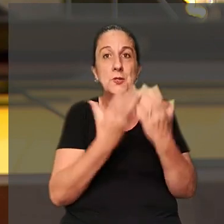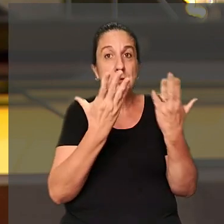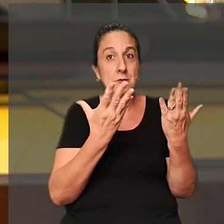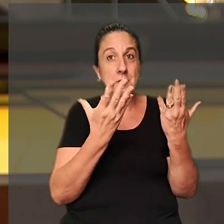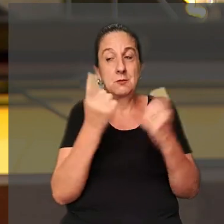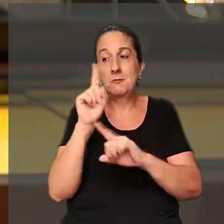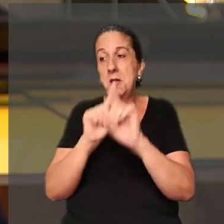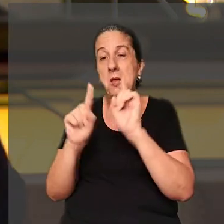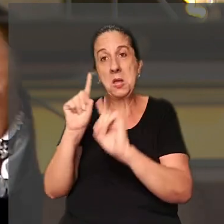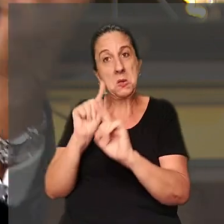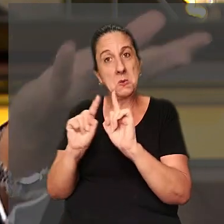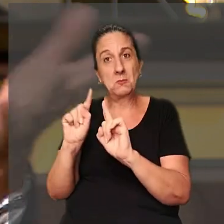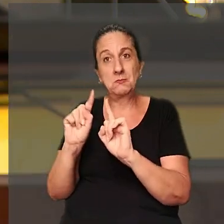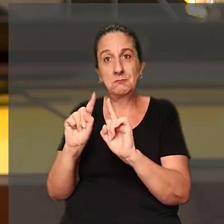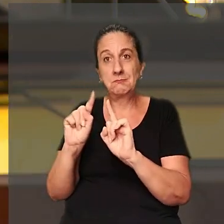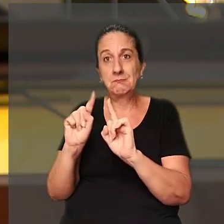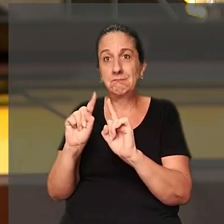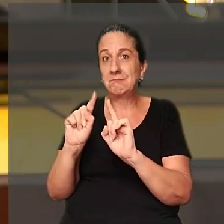festejados, por outros